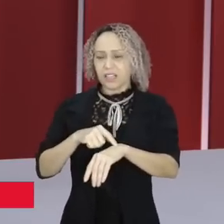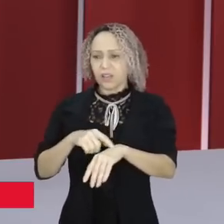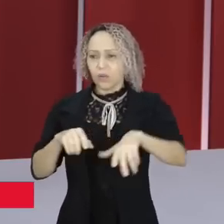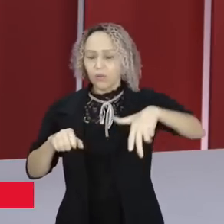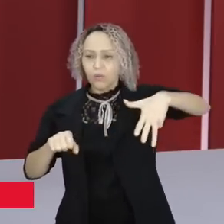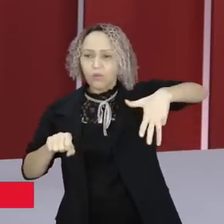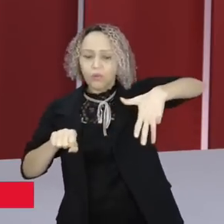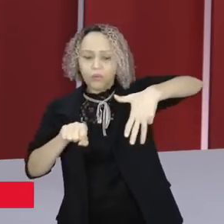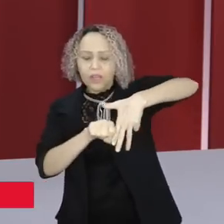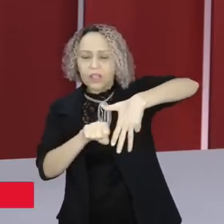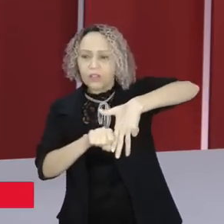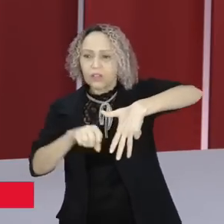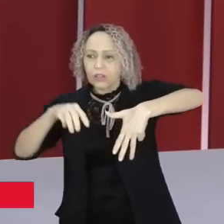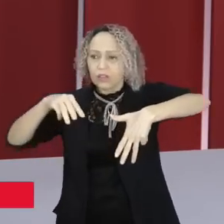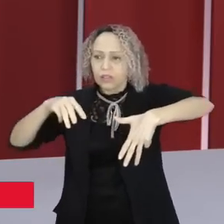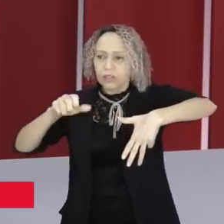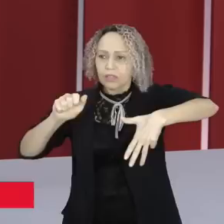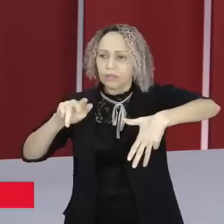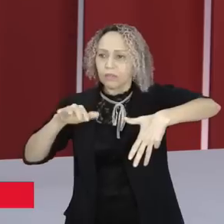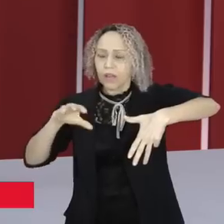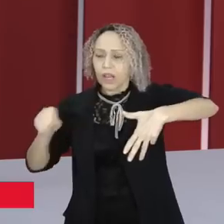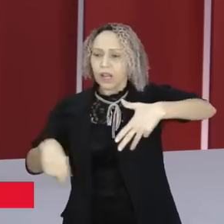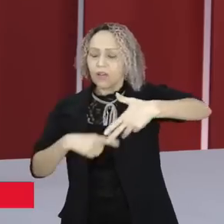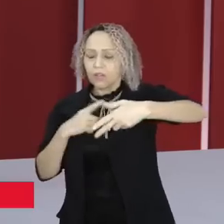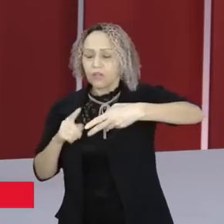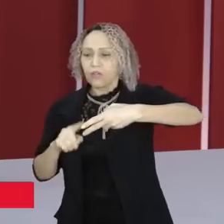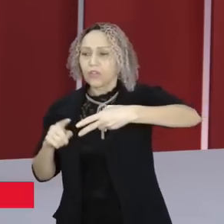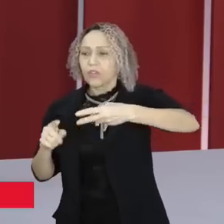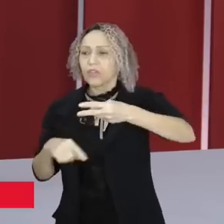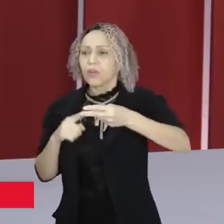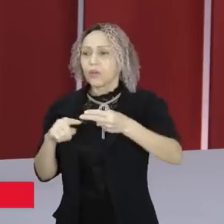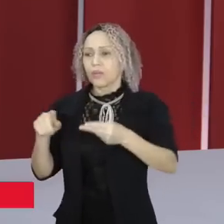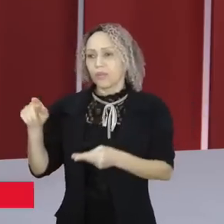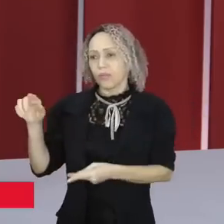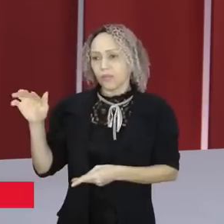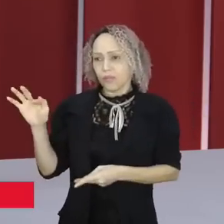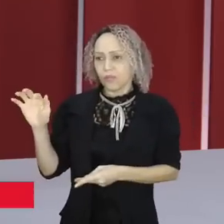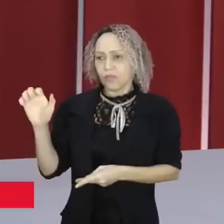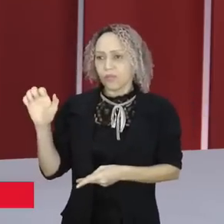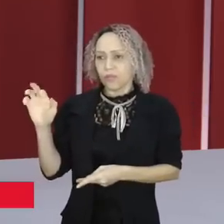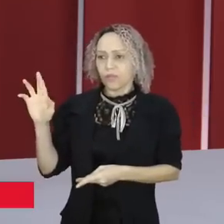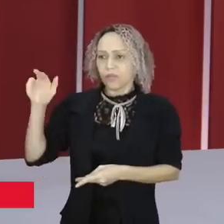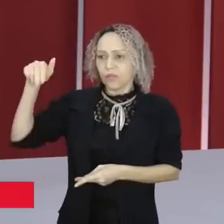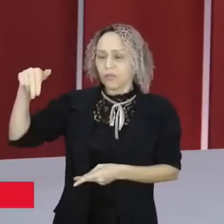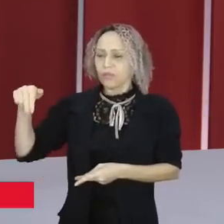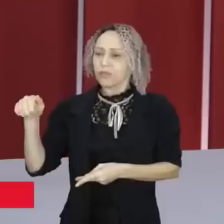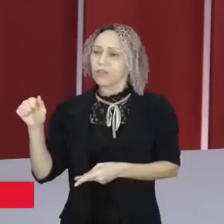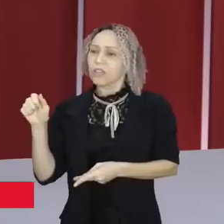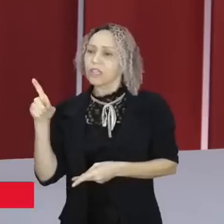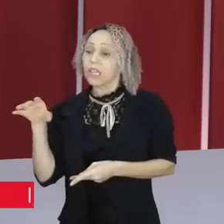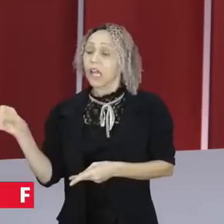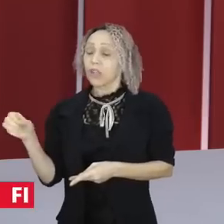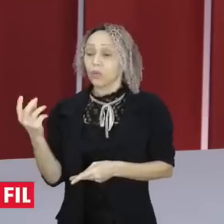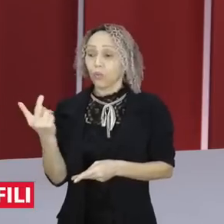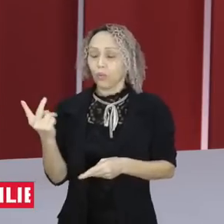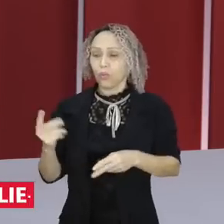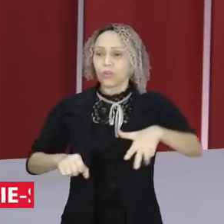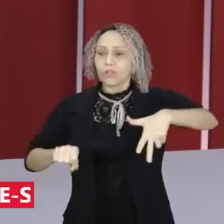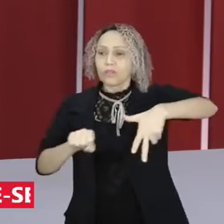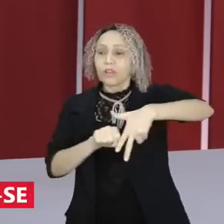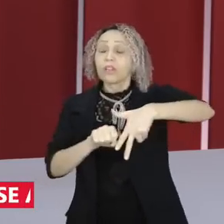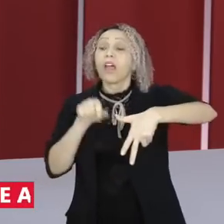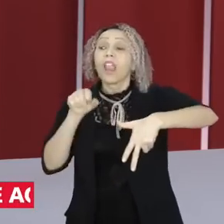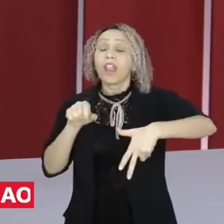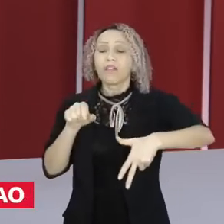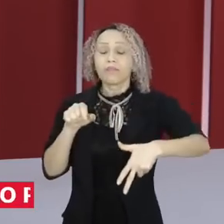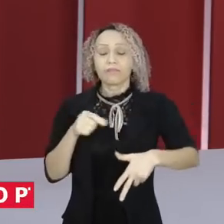Vieira e o embaixador Fernando Igreja, da Coordenação de Organização da Posse, vão conceder uma entrevista coletiva lá no Centro